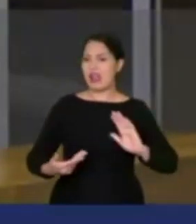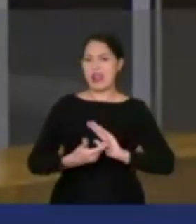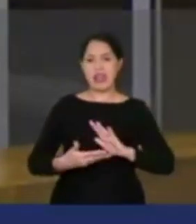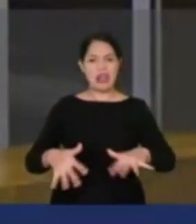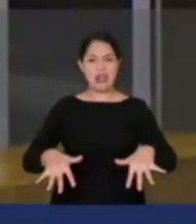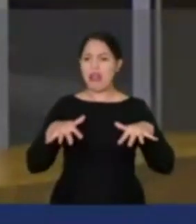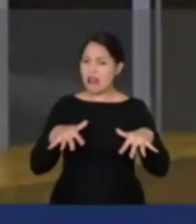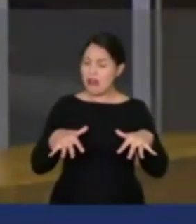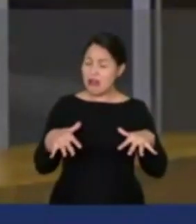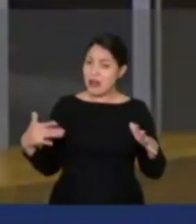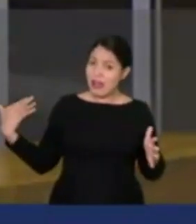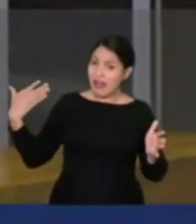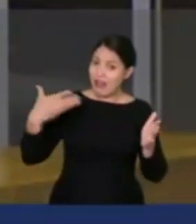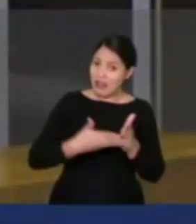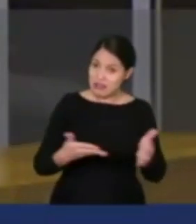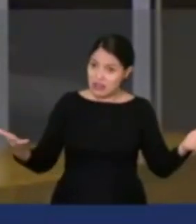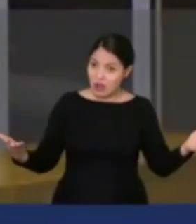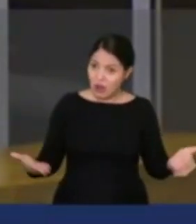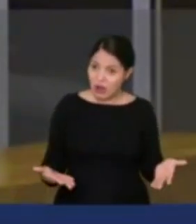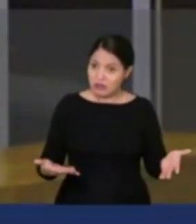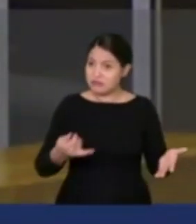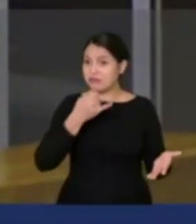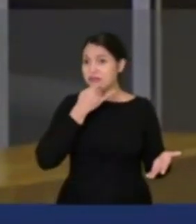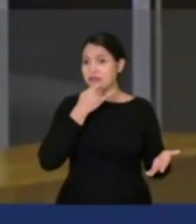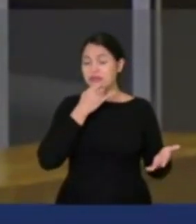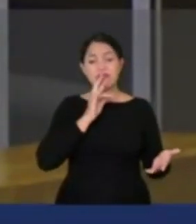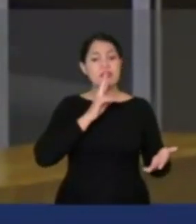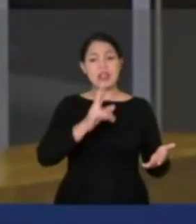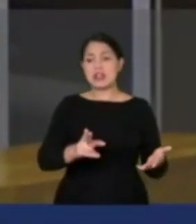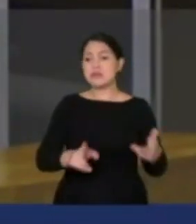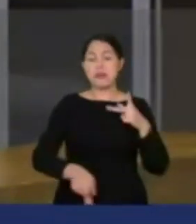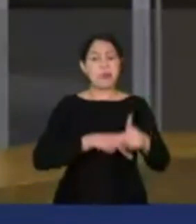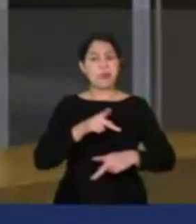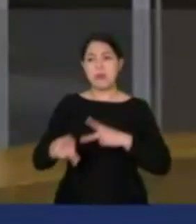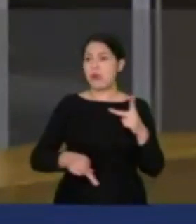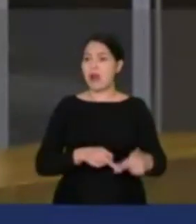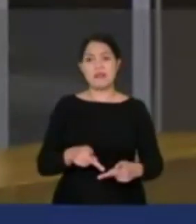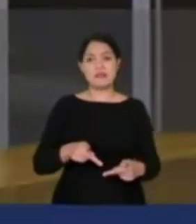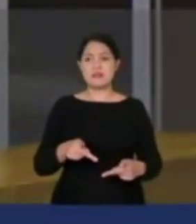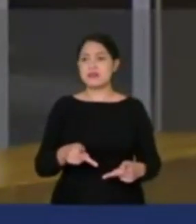lamentavelmente, até este momento, não deu a resposta que a sociedade